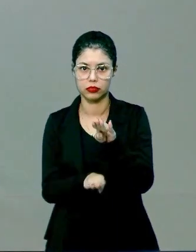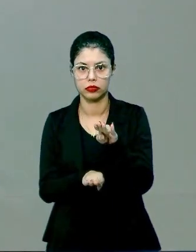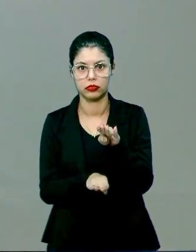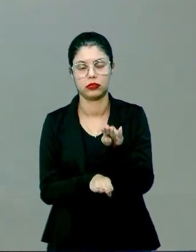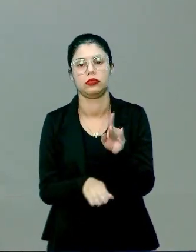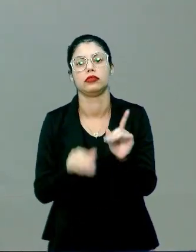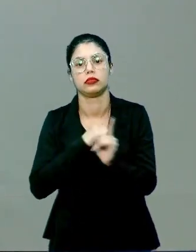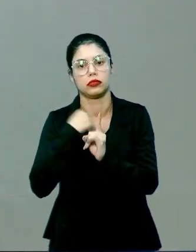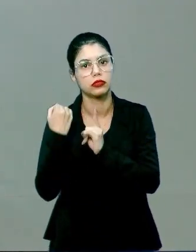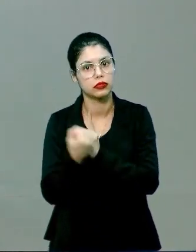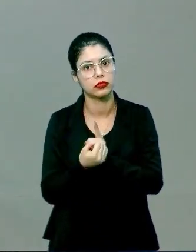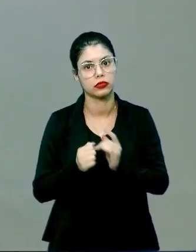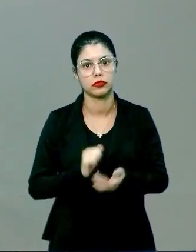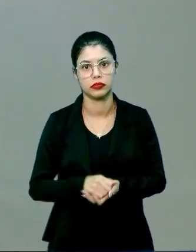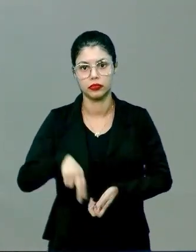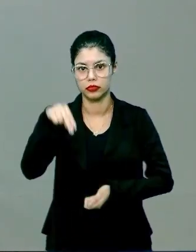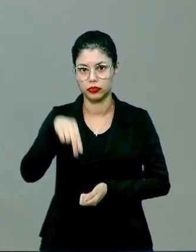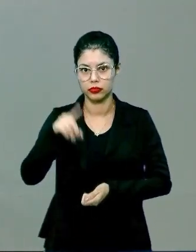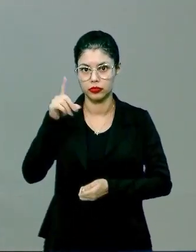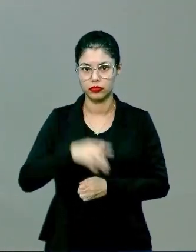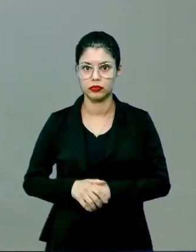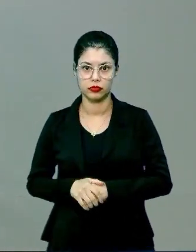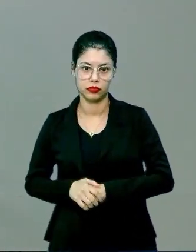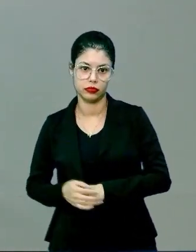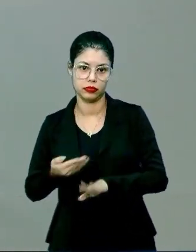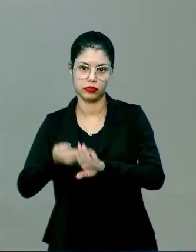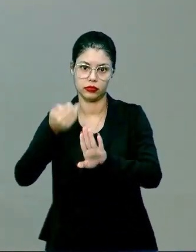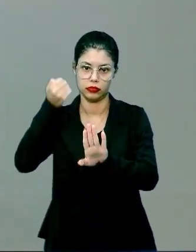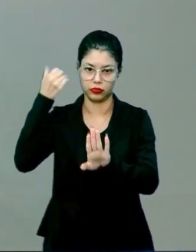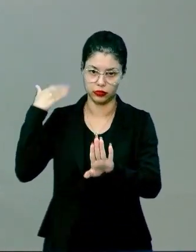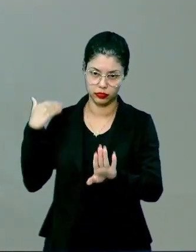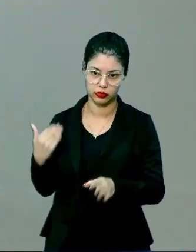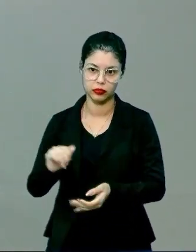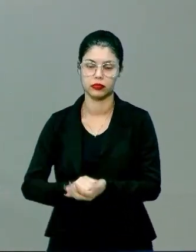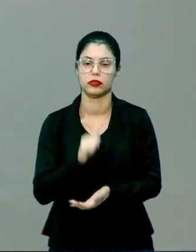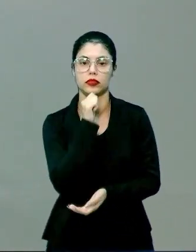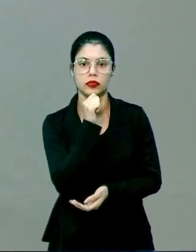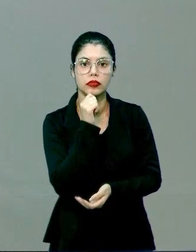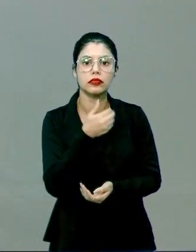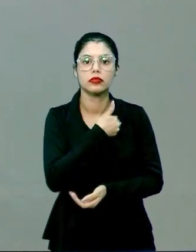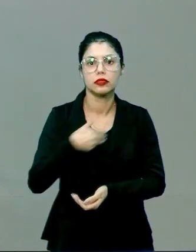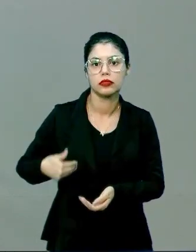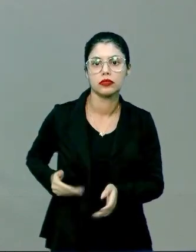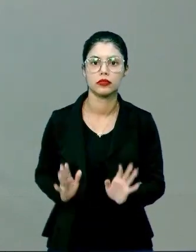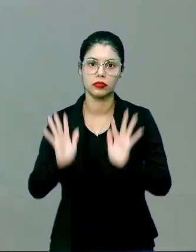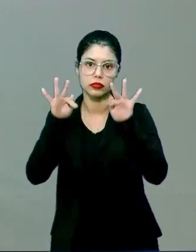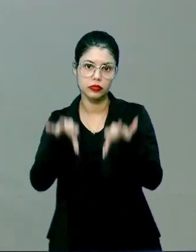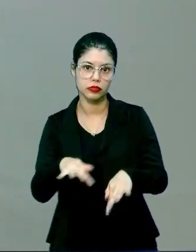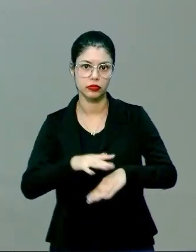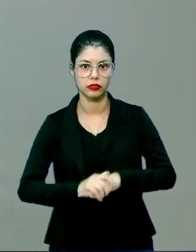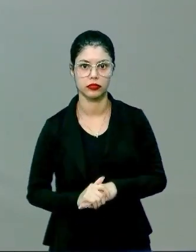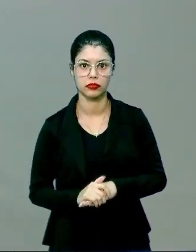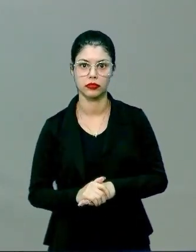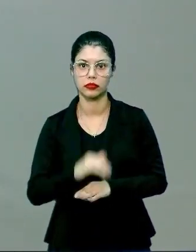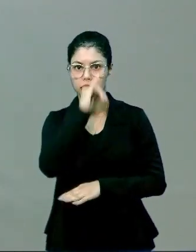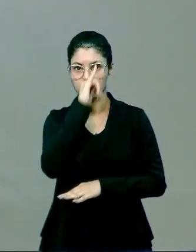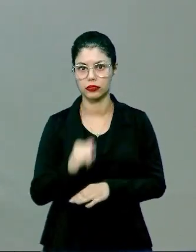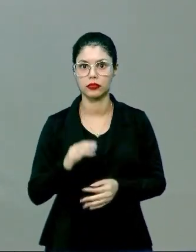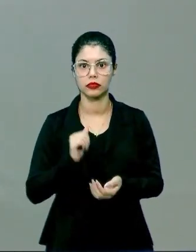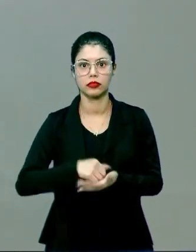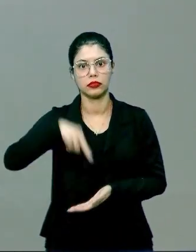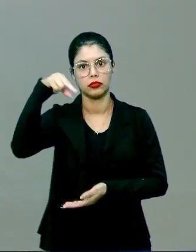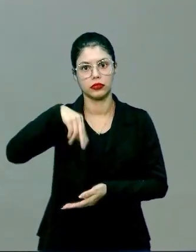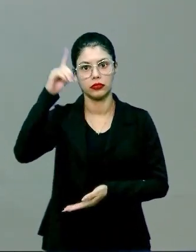desigualdades sociais no Nordeste, né? Desde o início da República, né, até o fim do Império, o